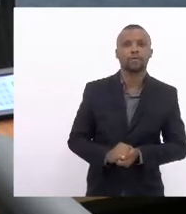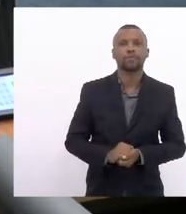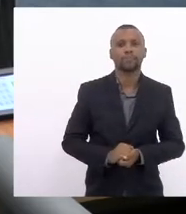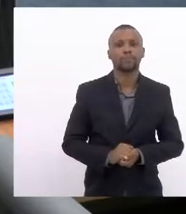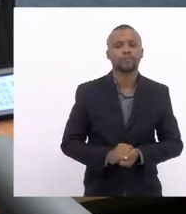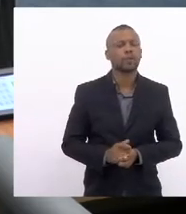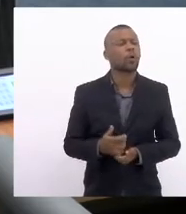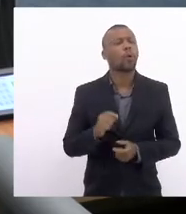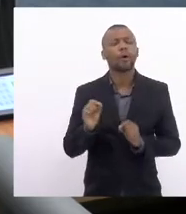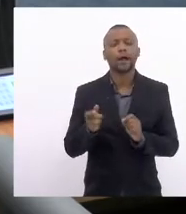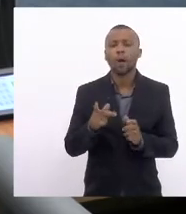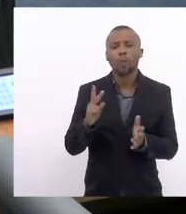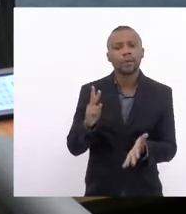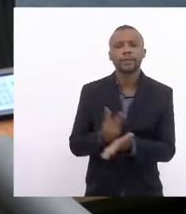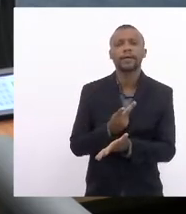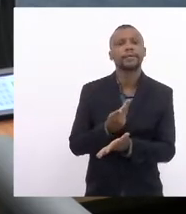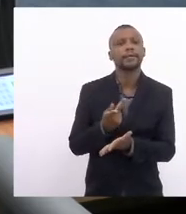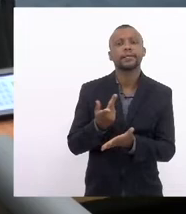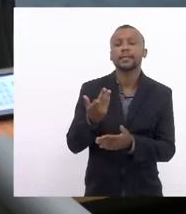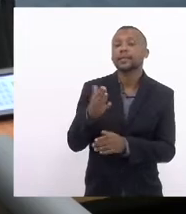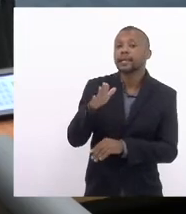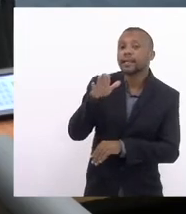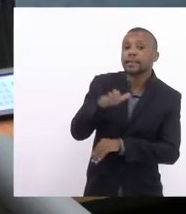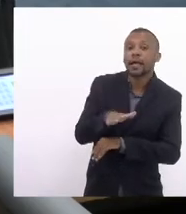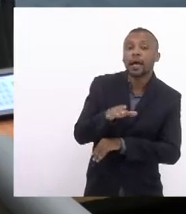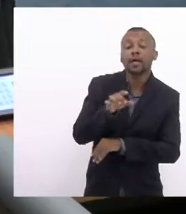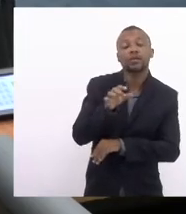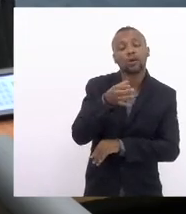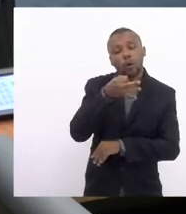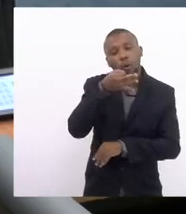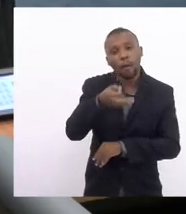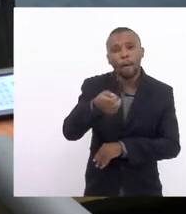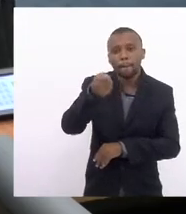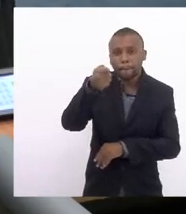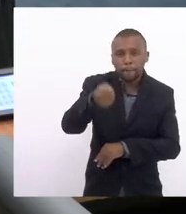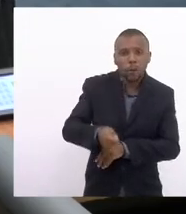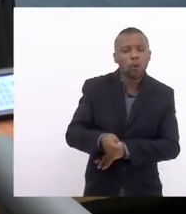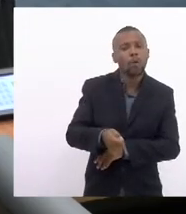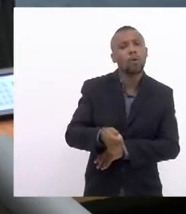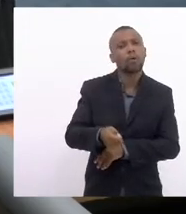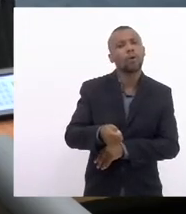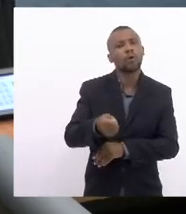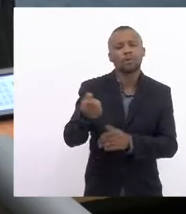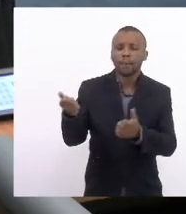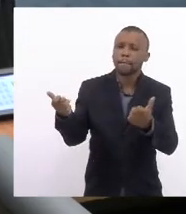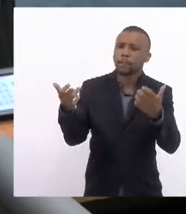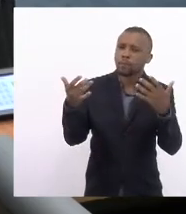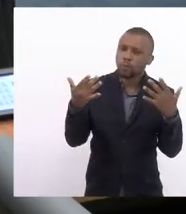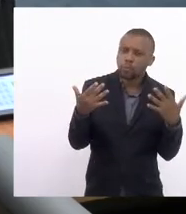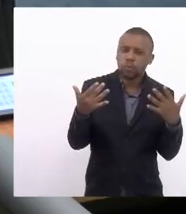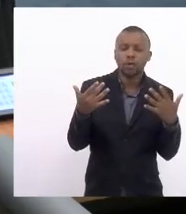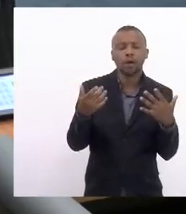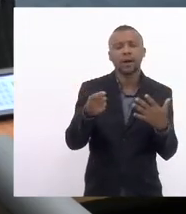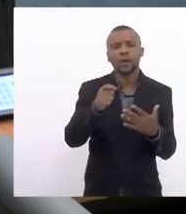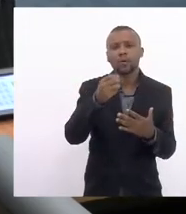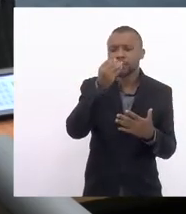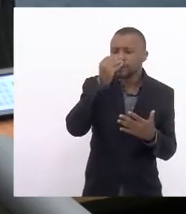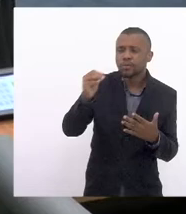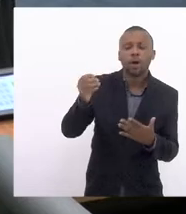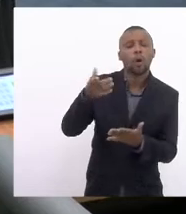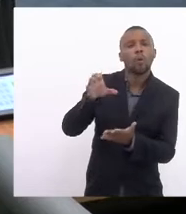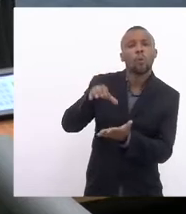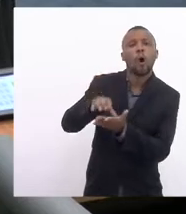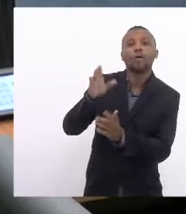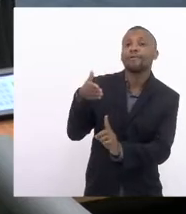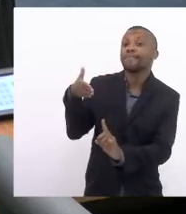nessa tarde, aí eu repito, assodadamente, sem ouvirmos sequer o INEPAC, que é o órgão estadual, referência para